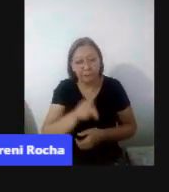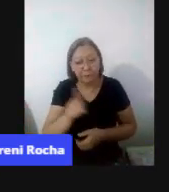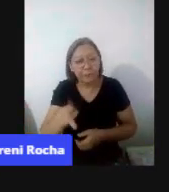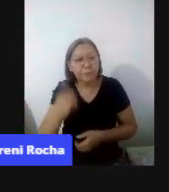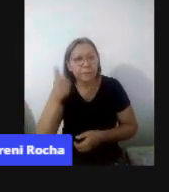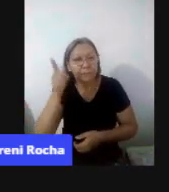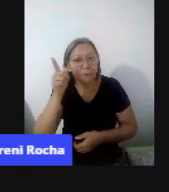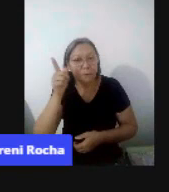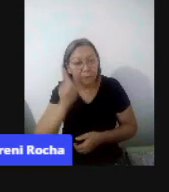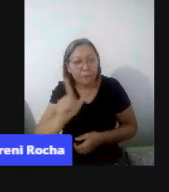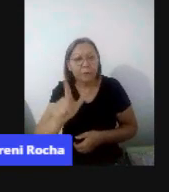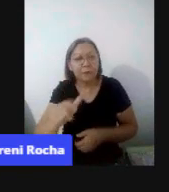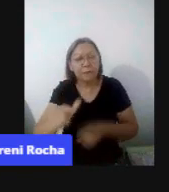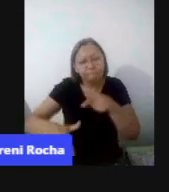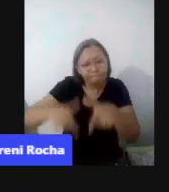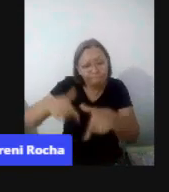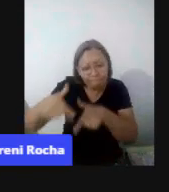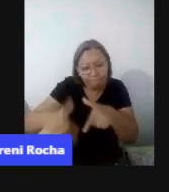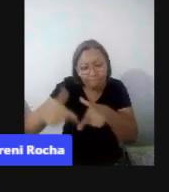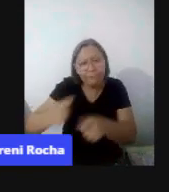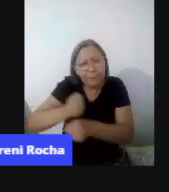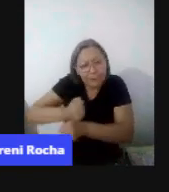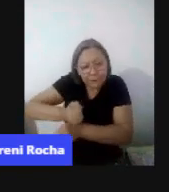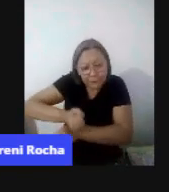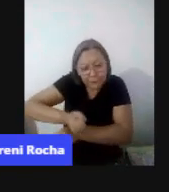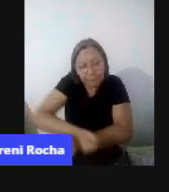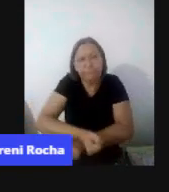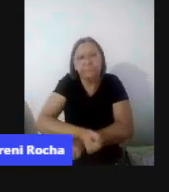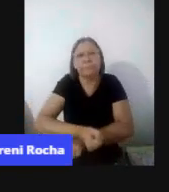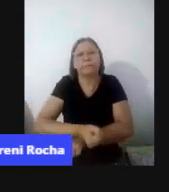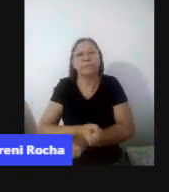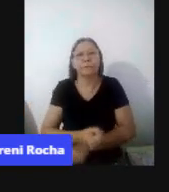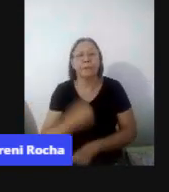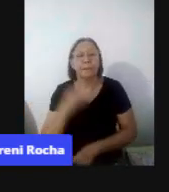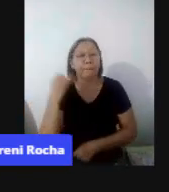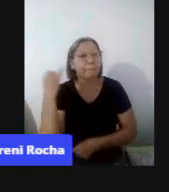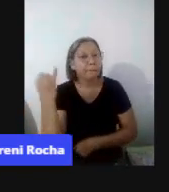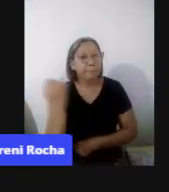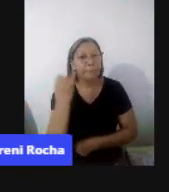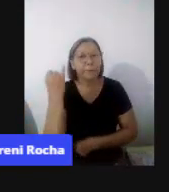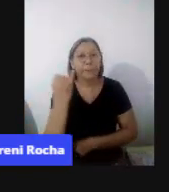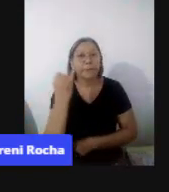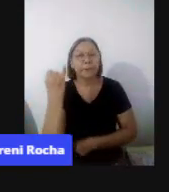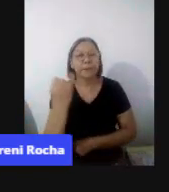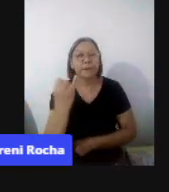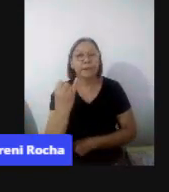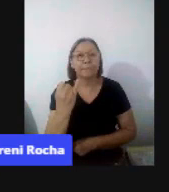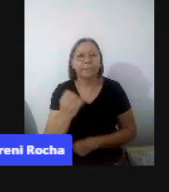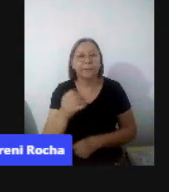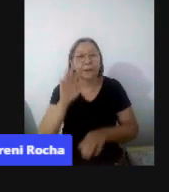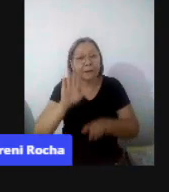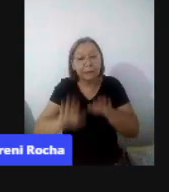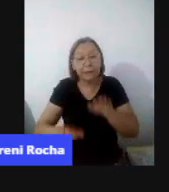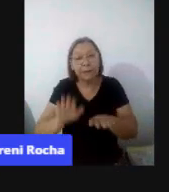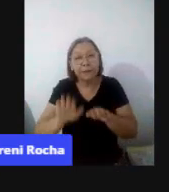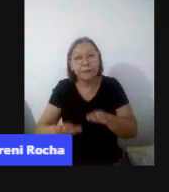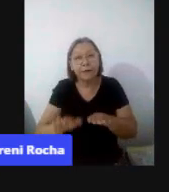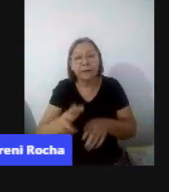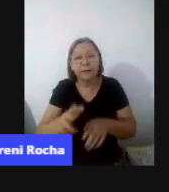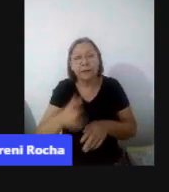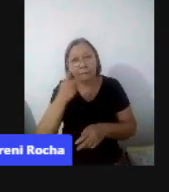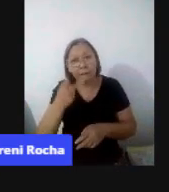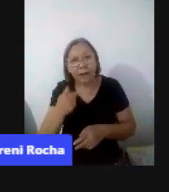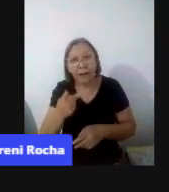possível. E isso é tão importante, sabe? Porque a gente vê que, às vezes, o que a gente fala, para um não vai servir, mas para outro